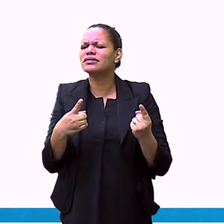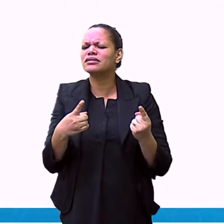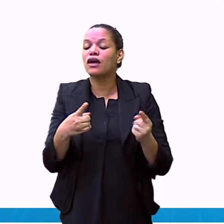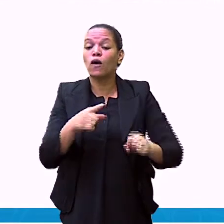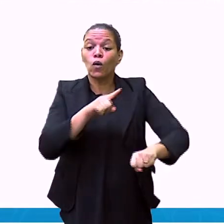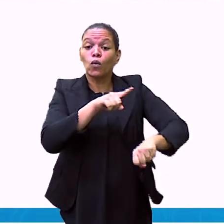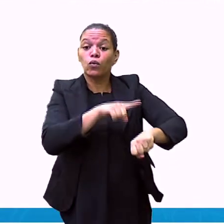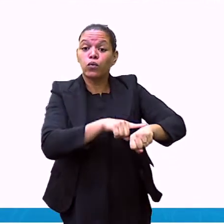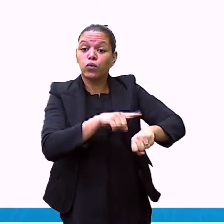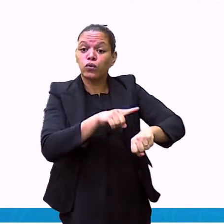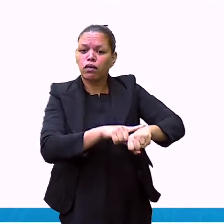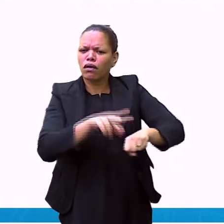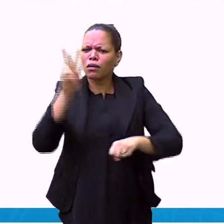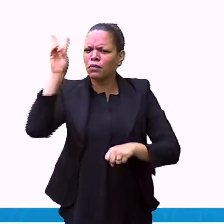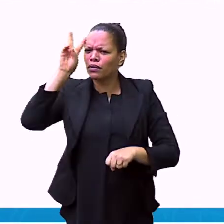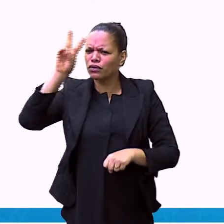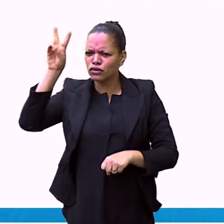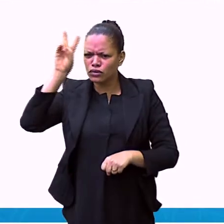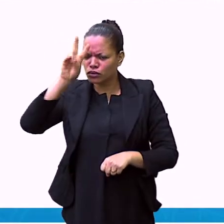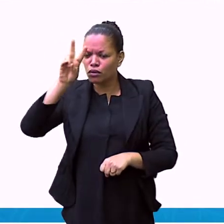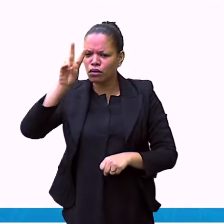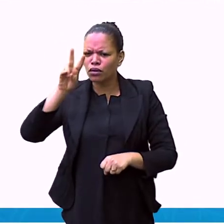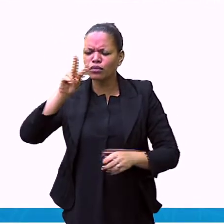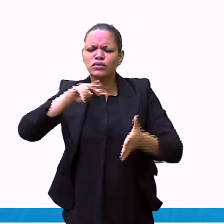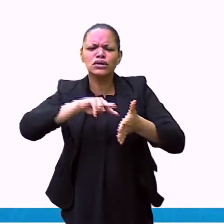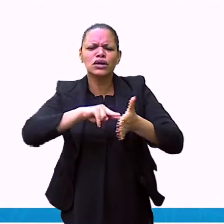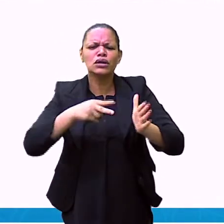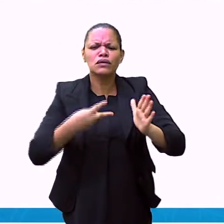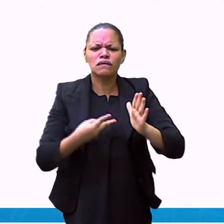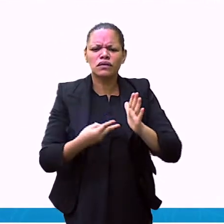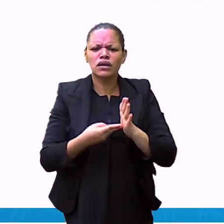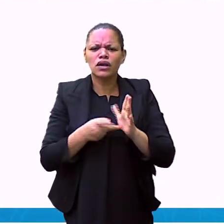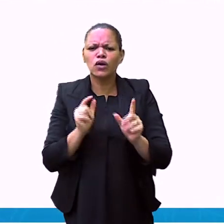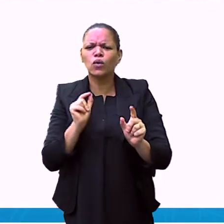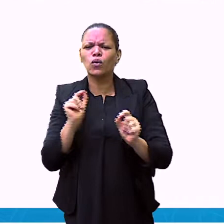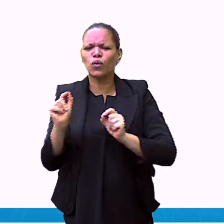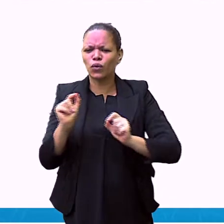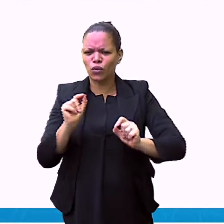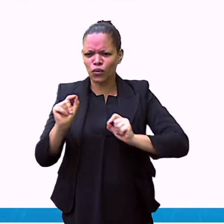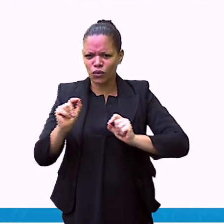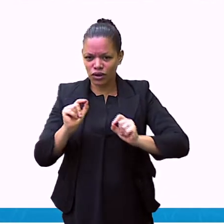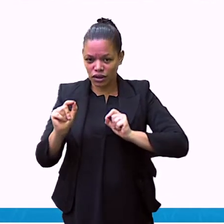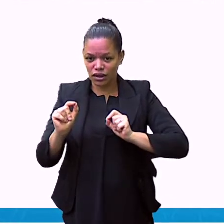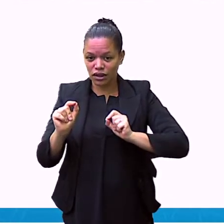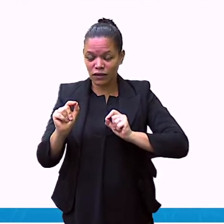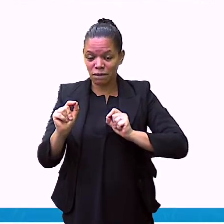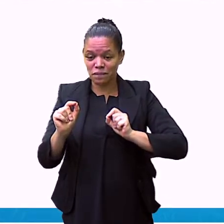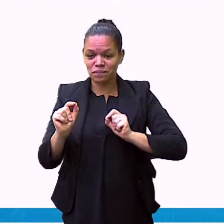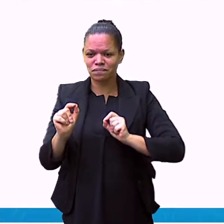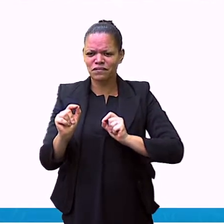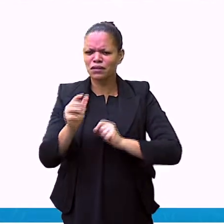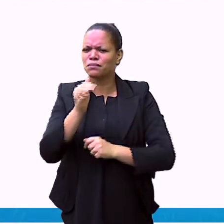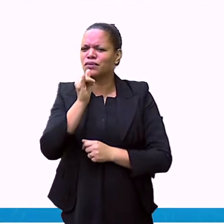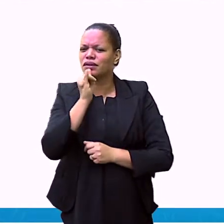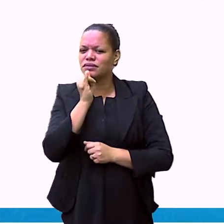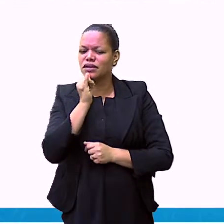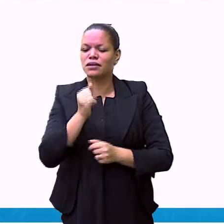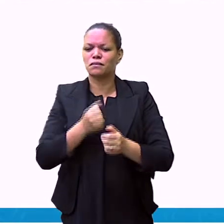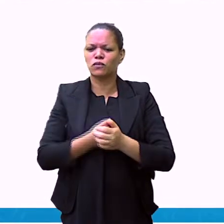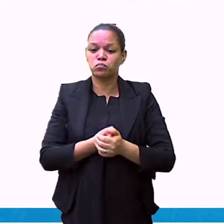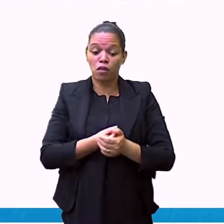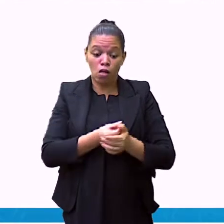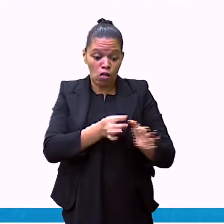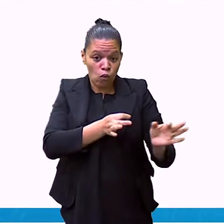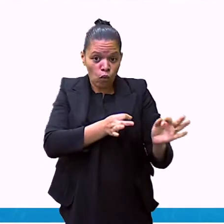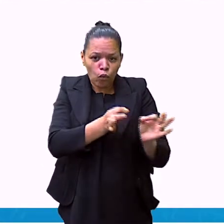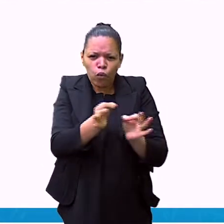de tempo para estudar os seus acontecimentos característicos, levando em conta